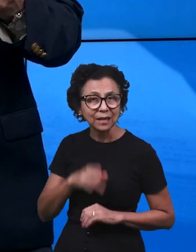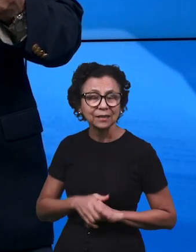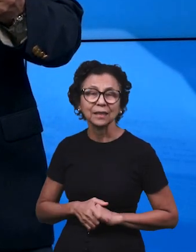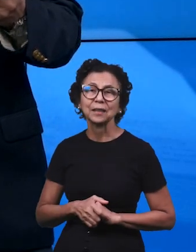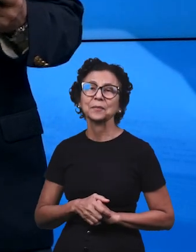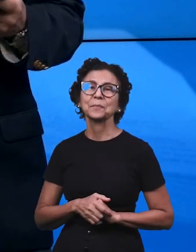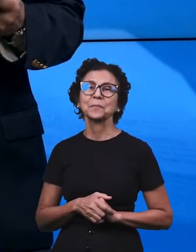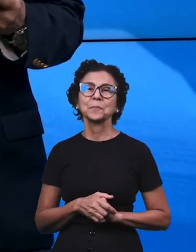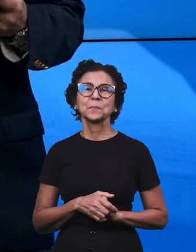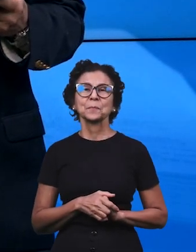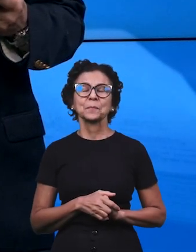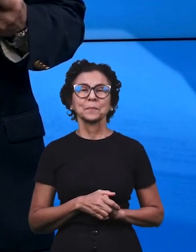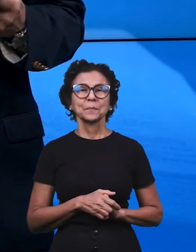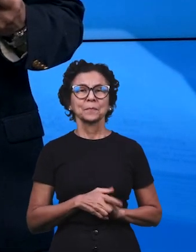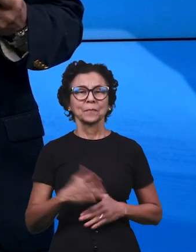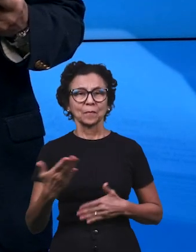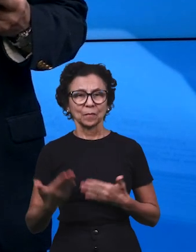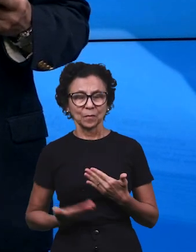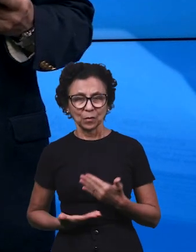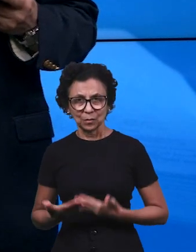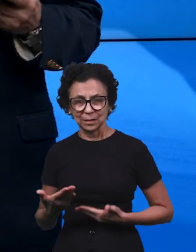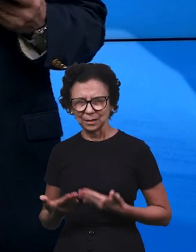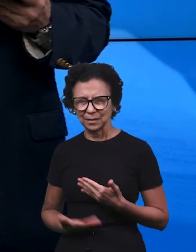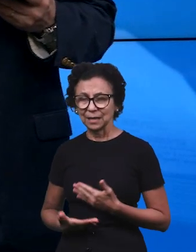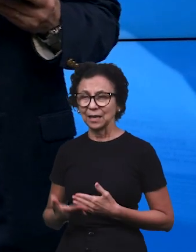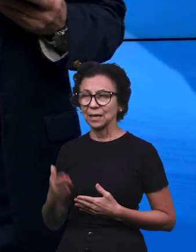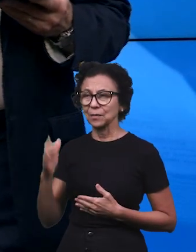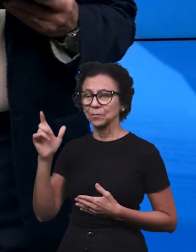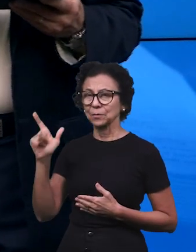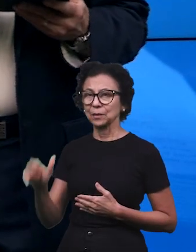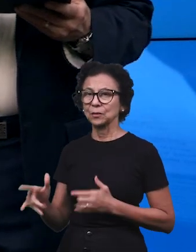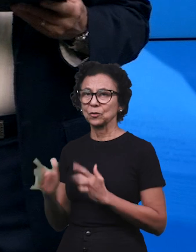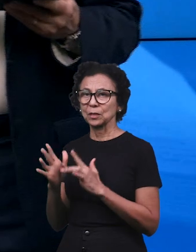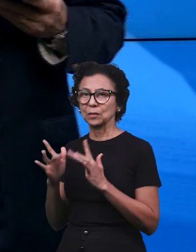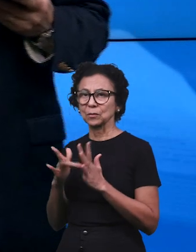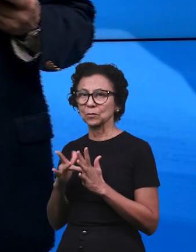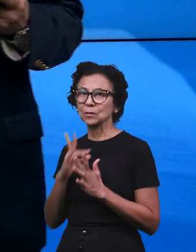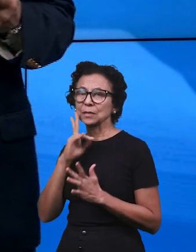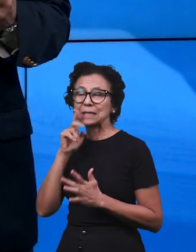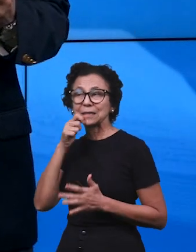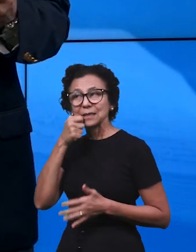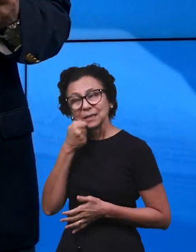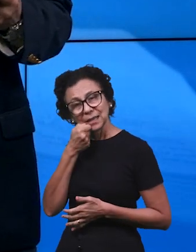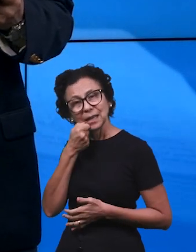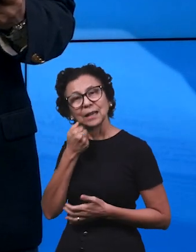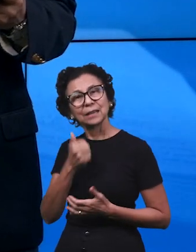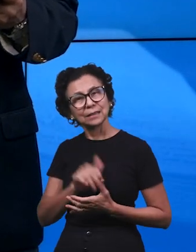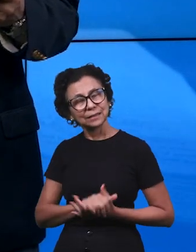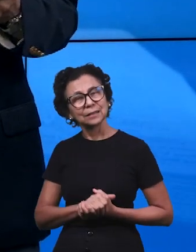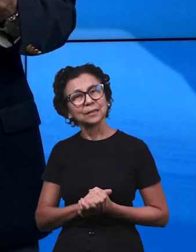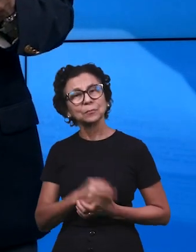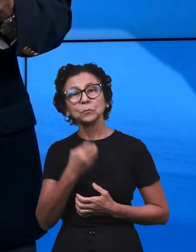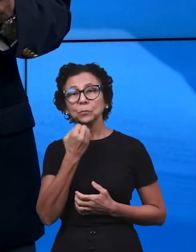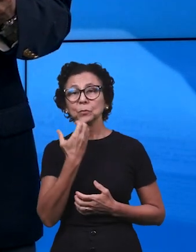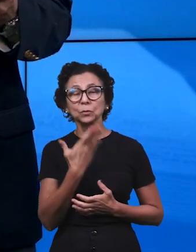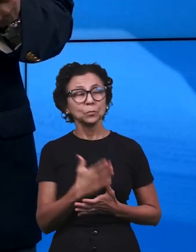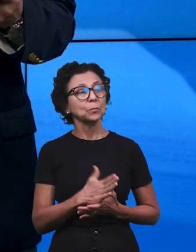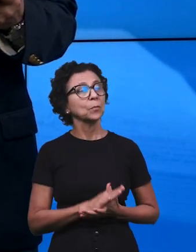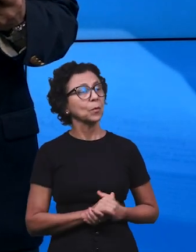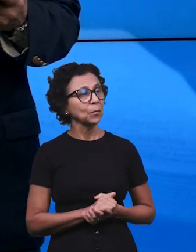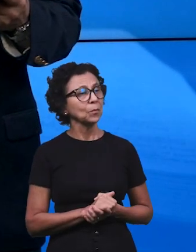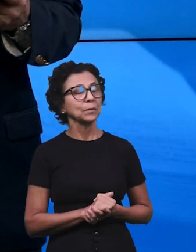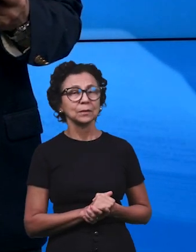com o Senhor, né? O servo do Senhor, cear com Jesus. Isso é uma experiência que foi muito boa na sua